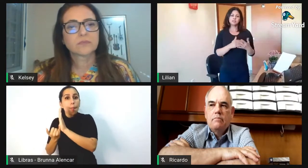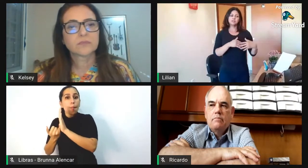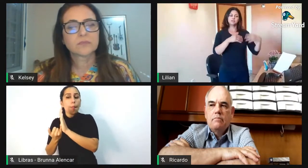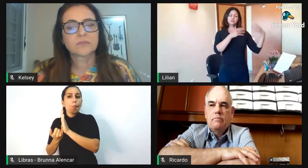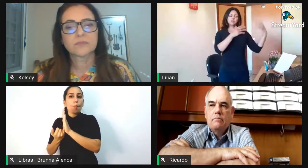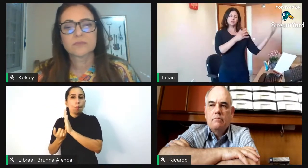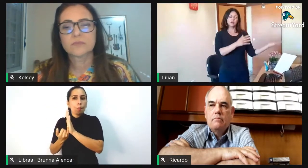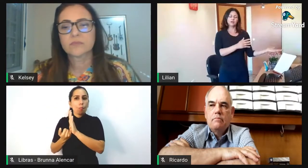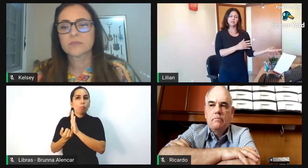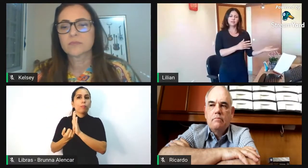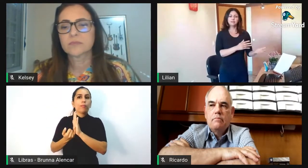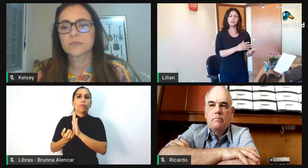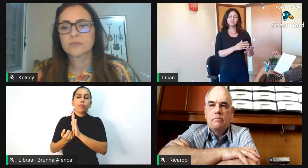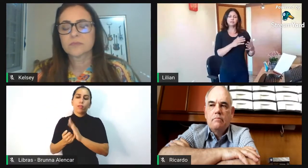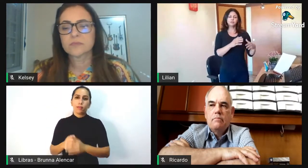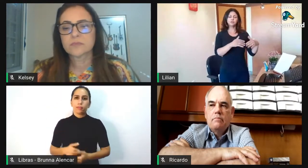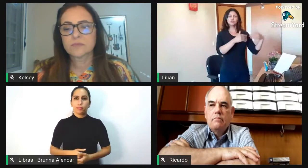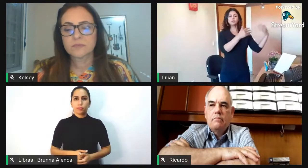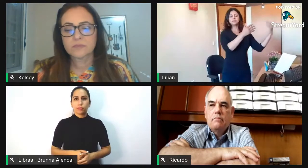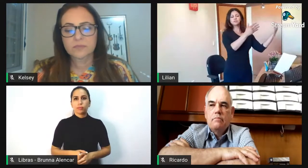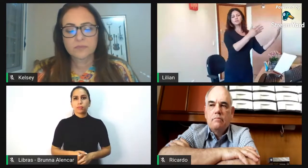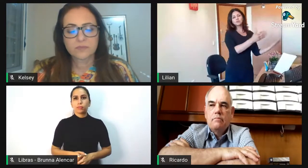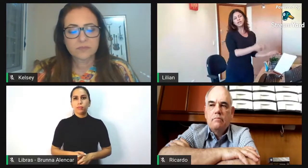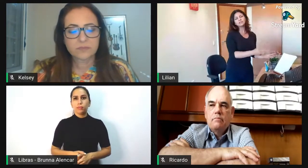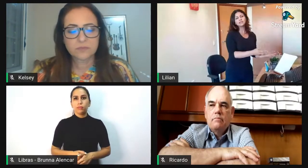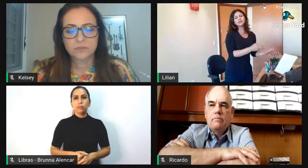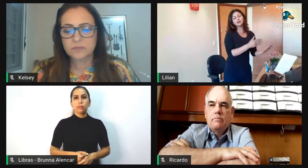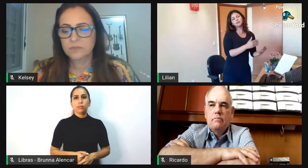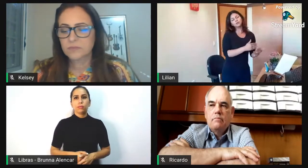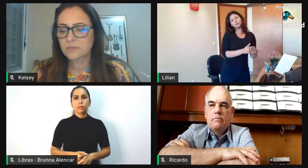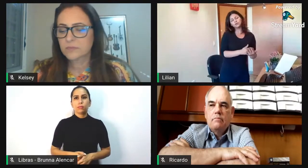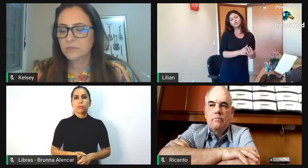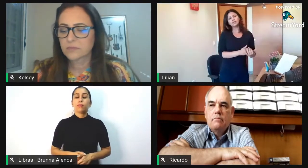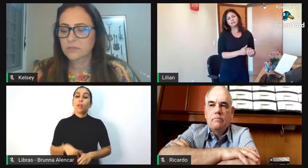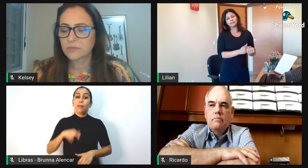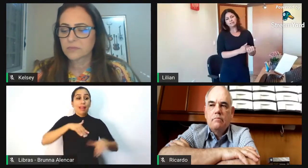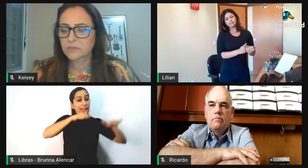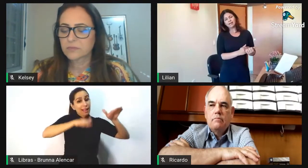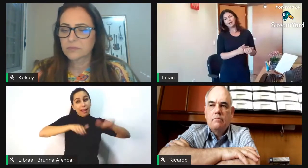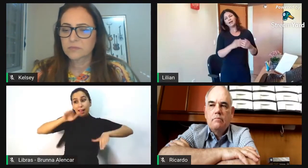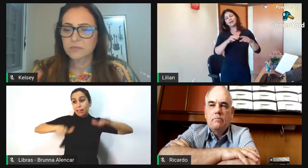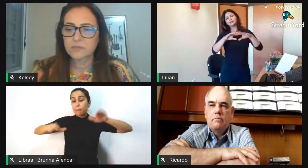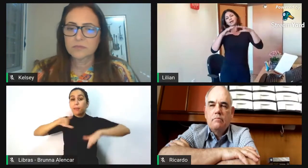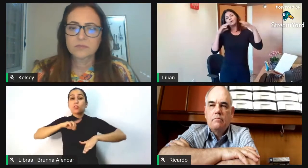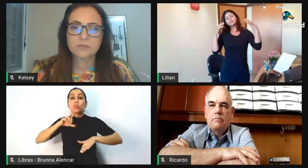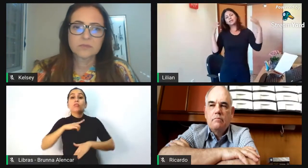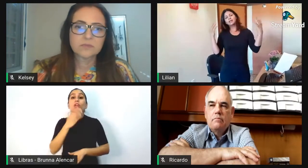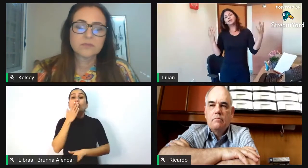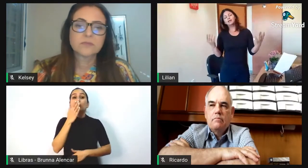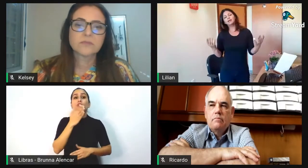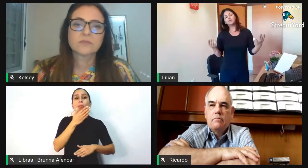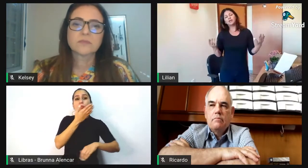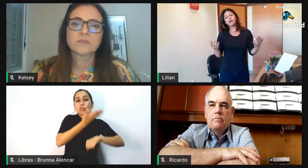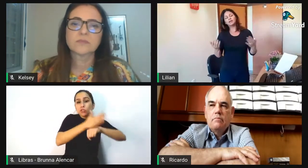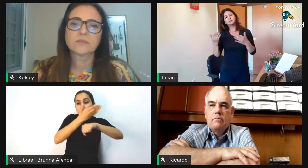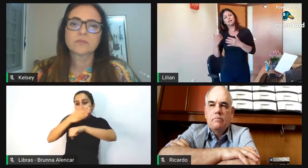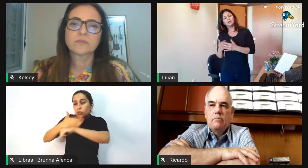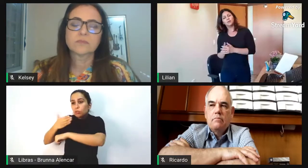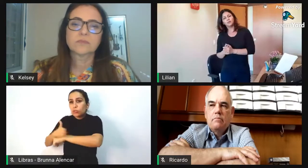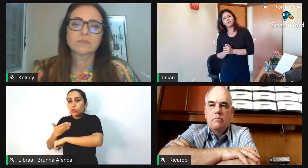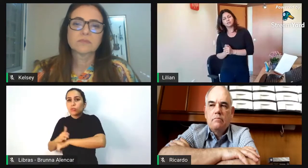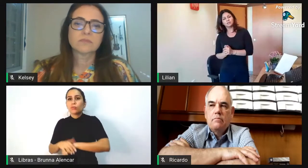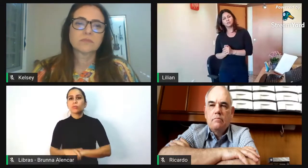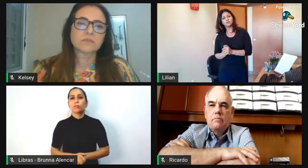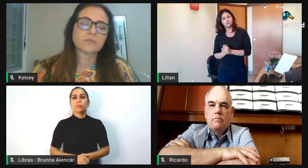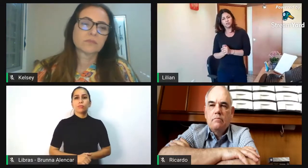prescrever um exercício de uma determinada patologia, eu preciso conhecer a patologia, tá? Então, isso aqui, em linhas gerais,